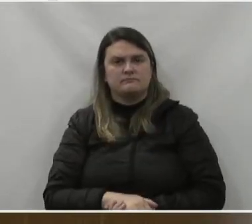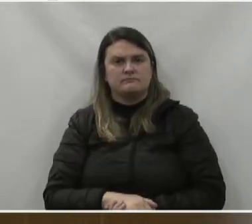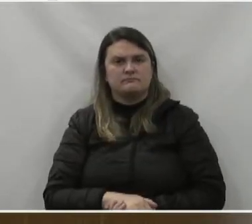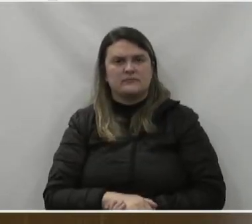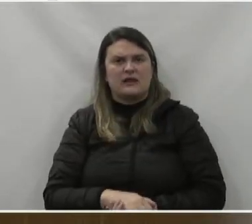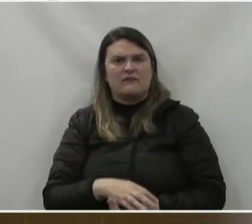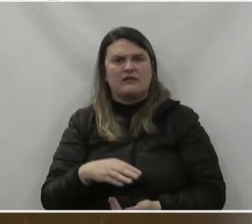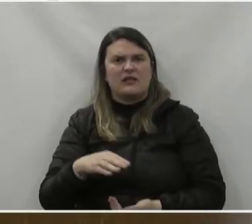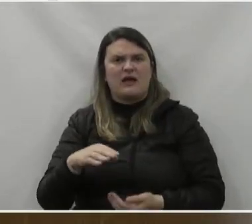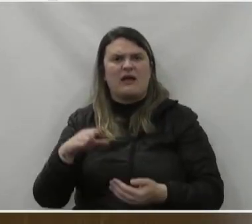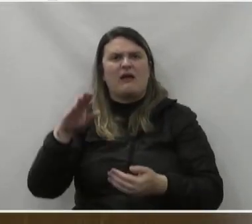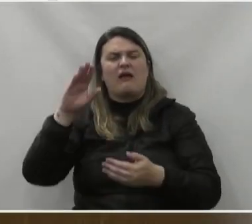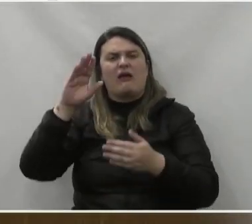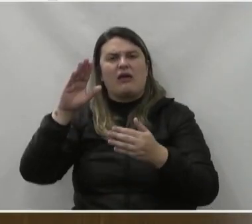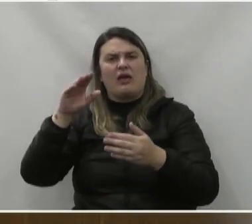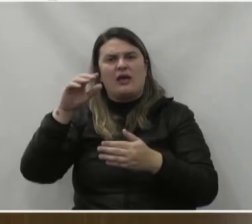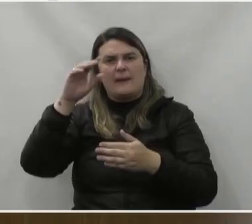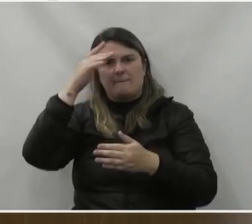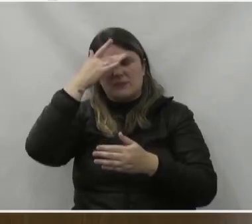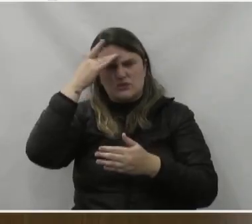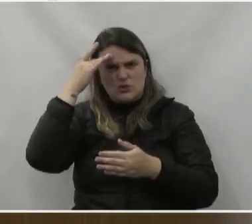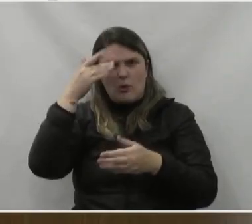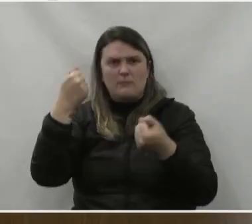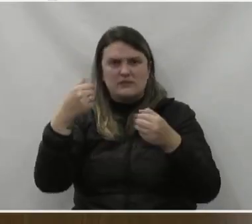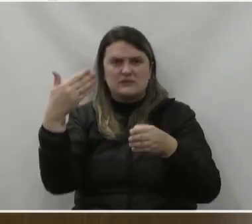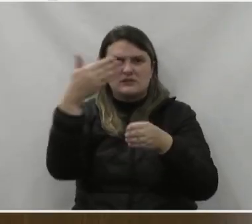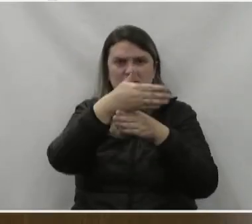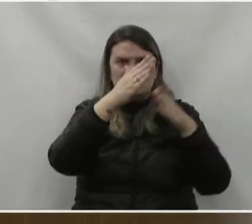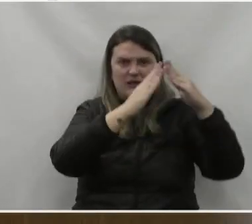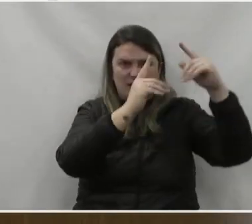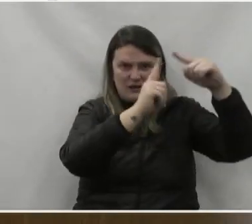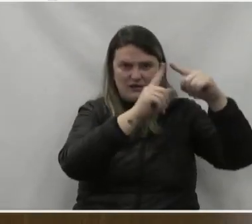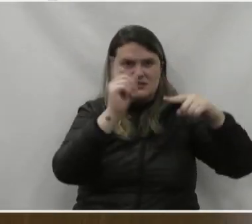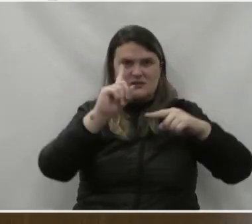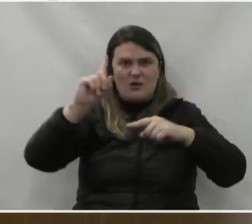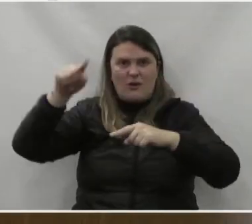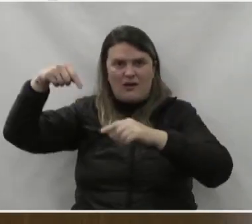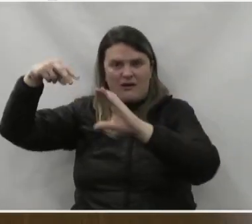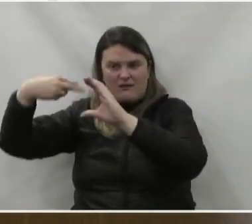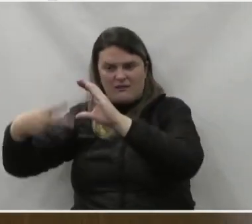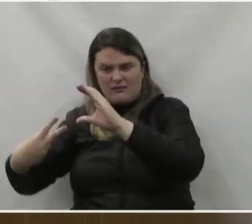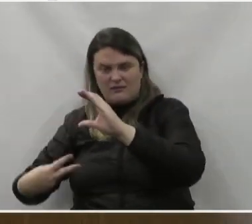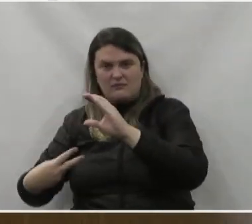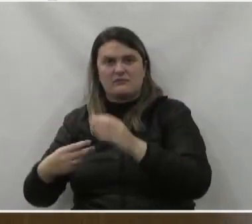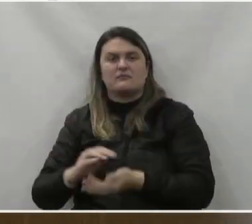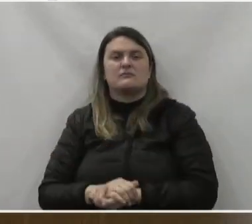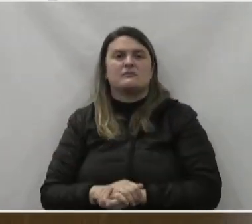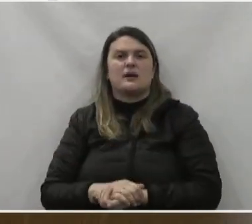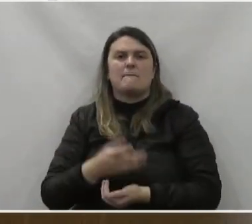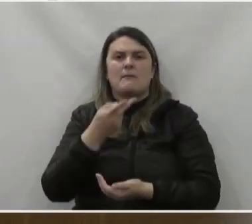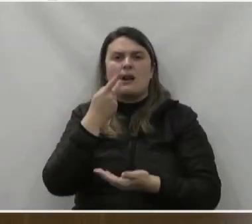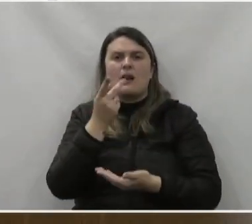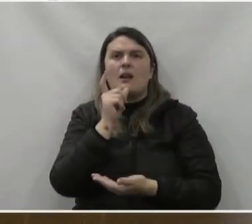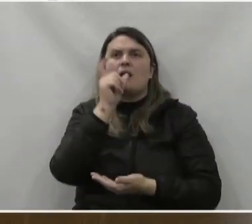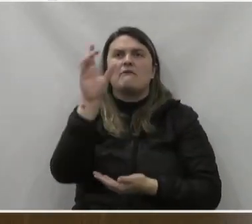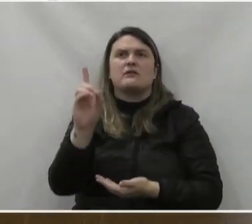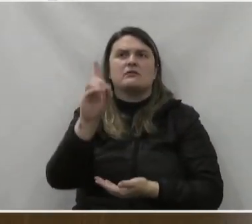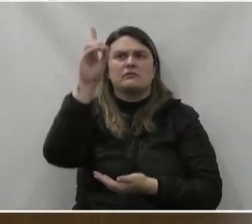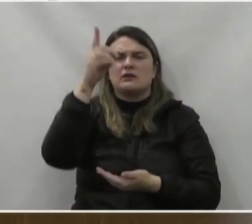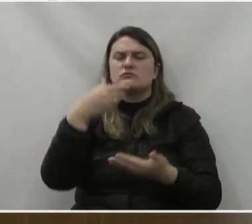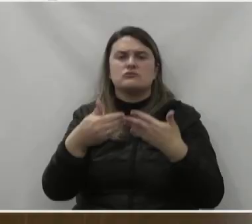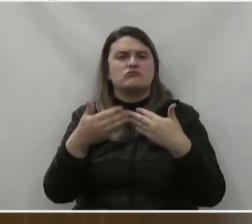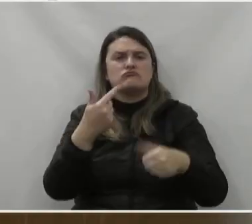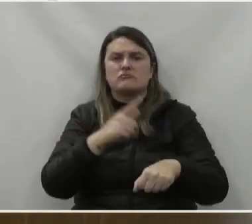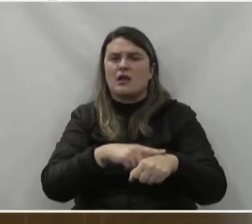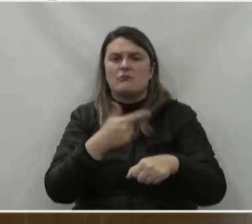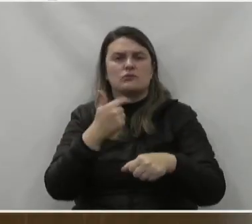lugar de crente é no púlpito de igreja e não na câmara. A palavra de Deus deve ser dita em tempo, fora de tempo. Não existe